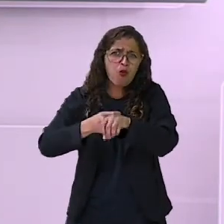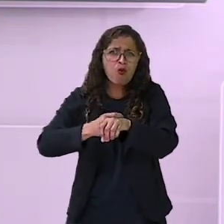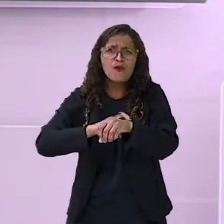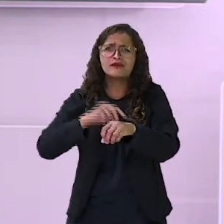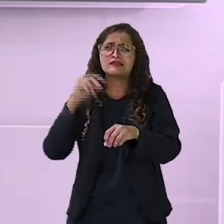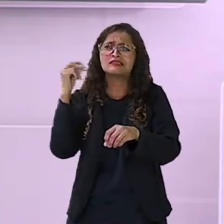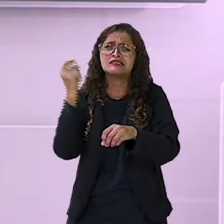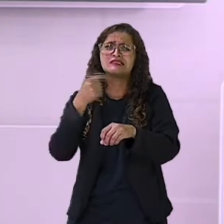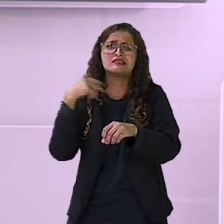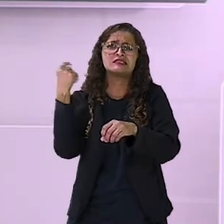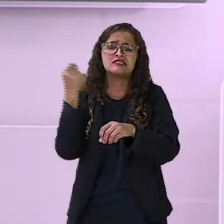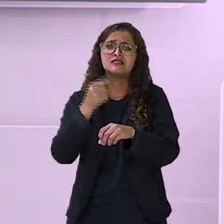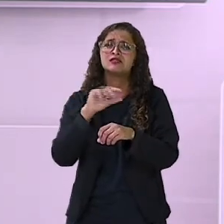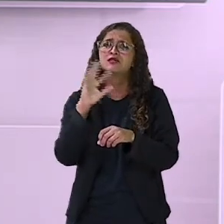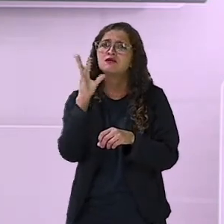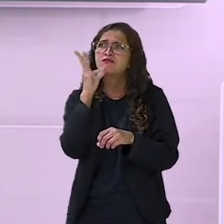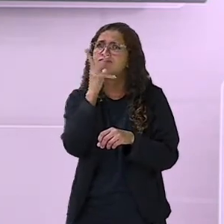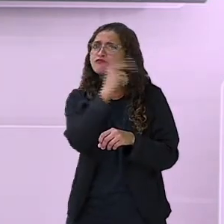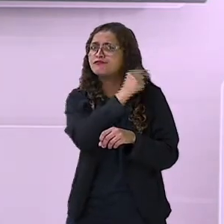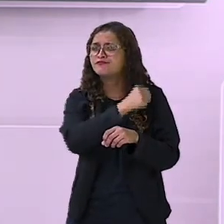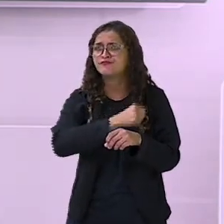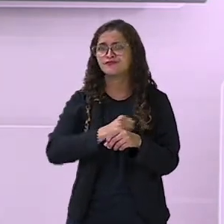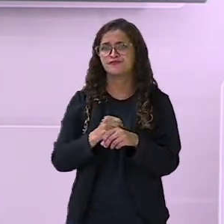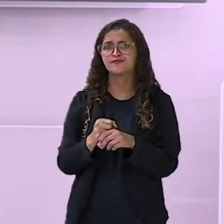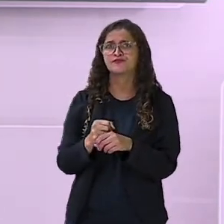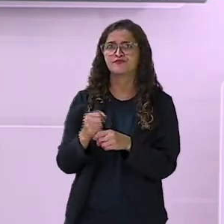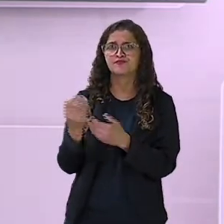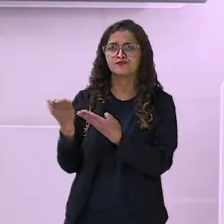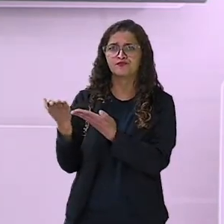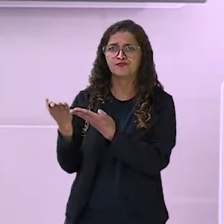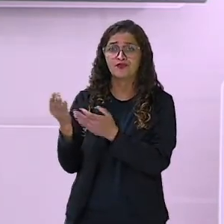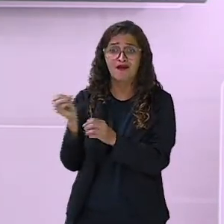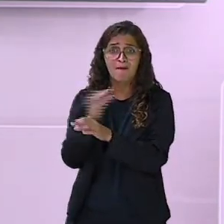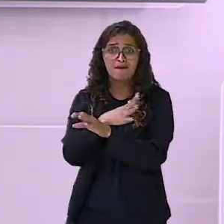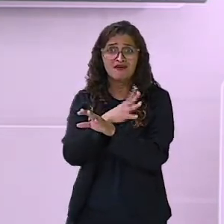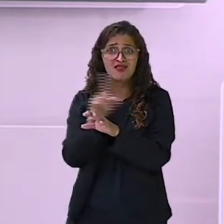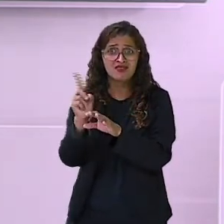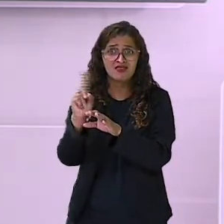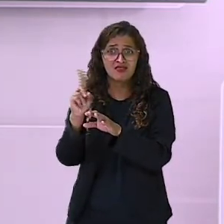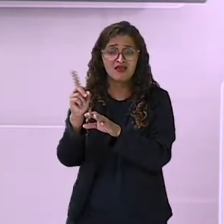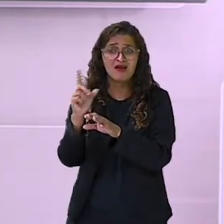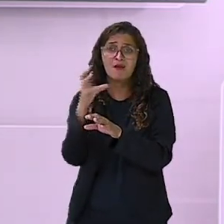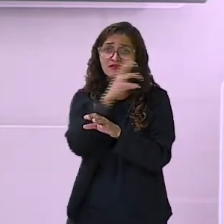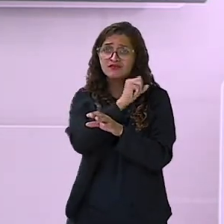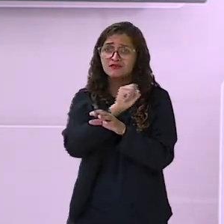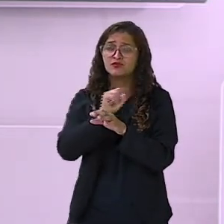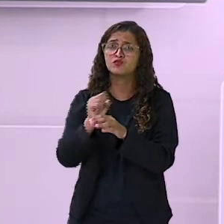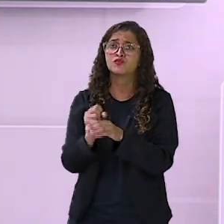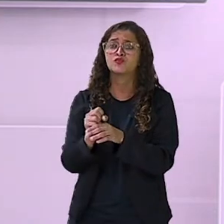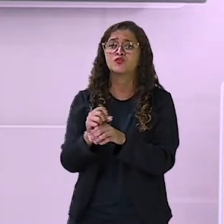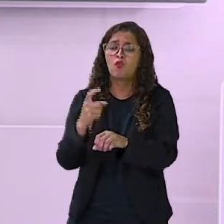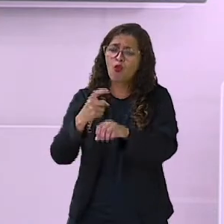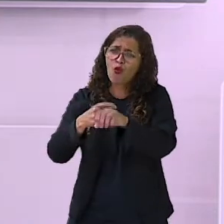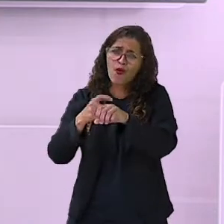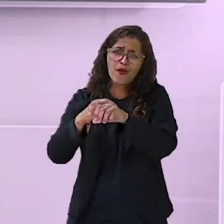vida útil maior. 2 exemplos que nós vimos aí, os carros, né, os automóveis e